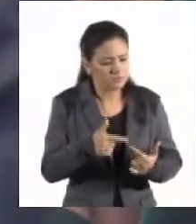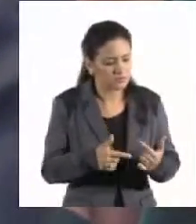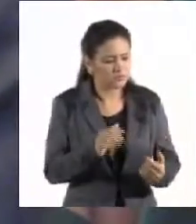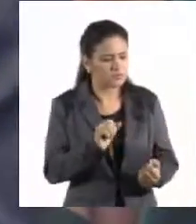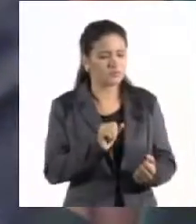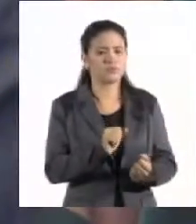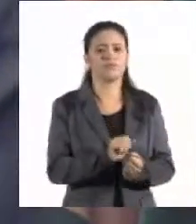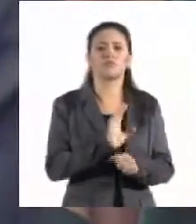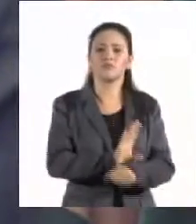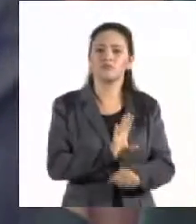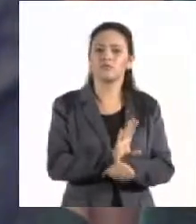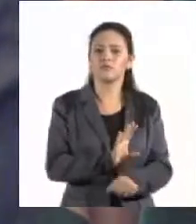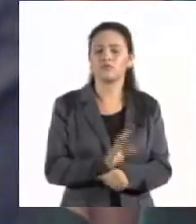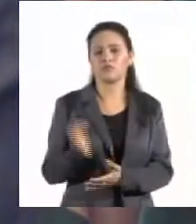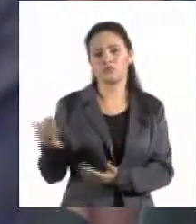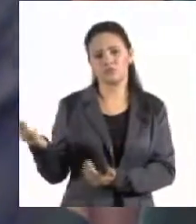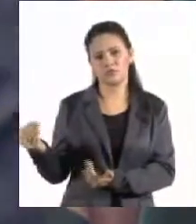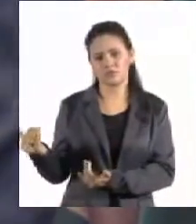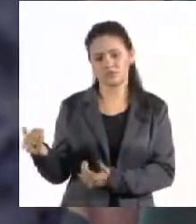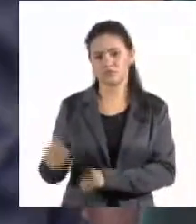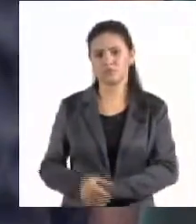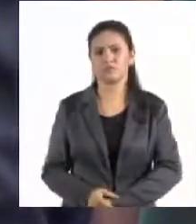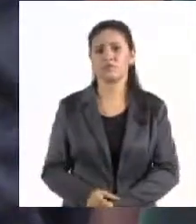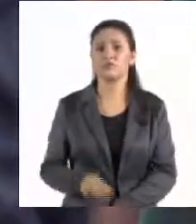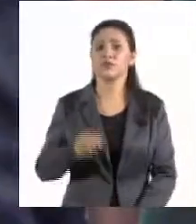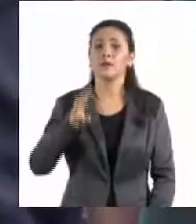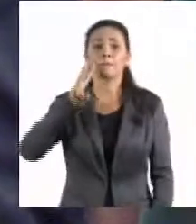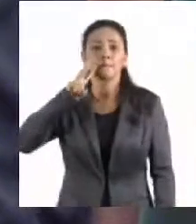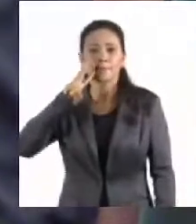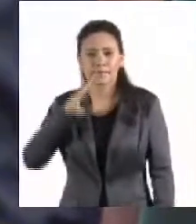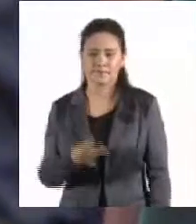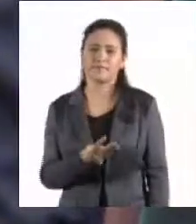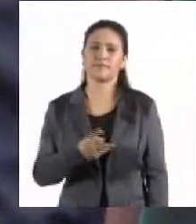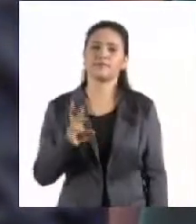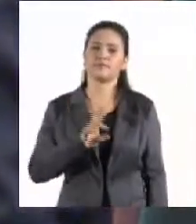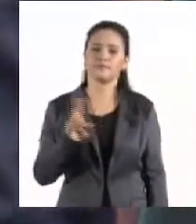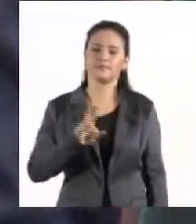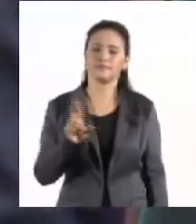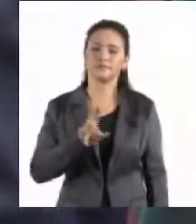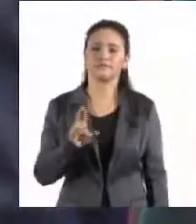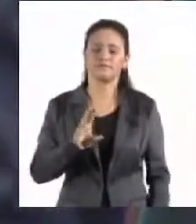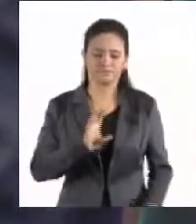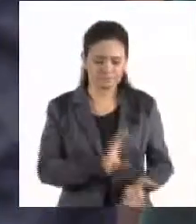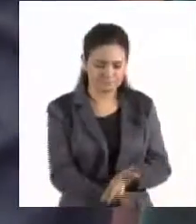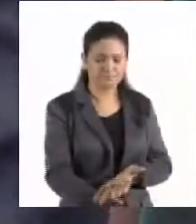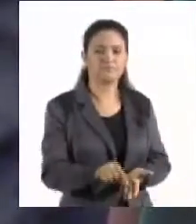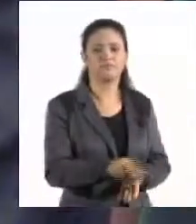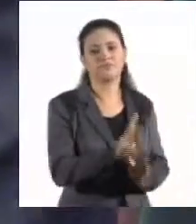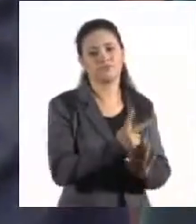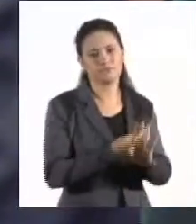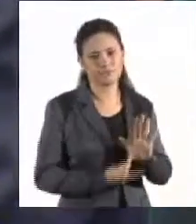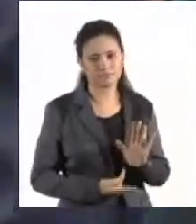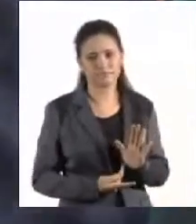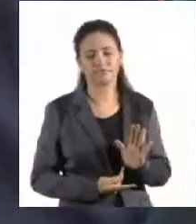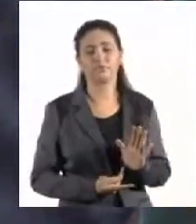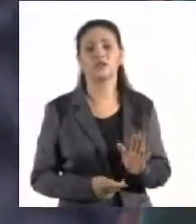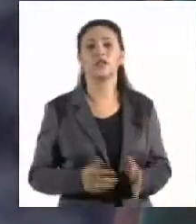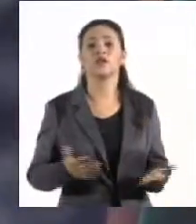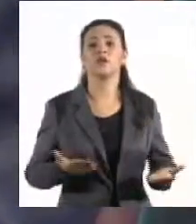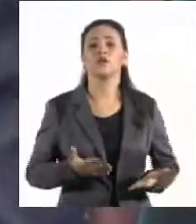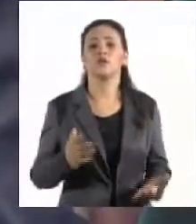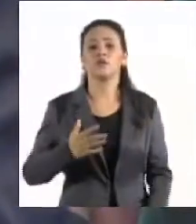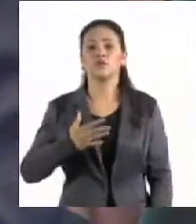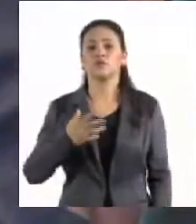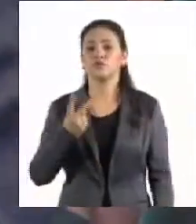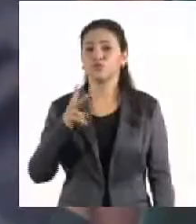milhões de reais foram investidos no programa, disponibilizando 2.000 habilitações. E olha que o programa foi